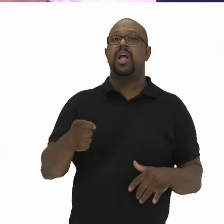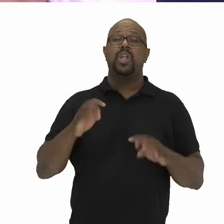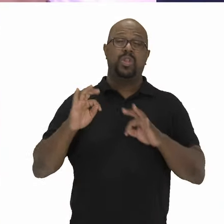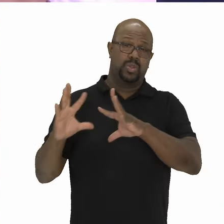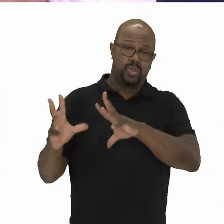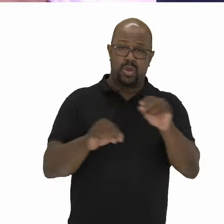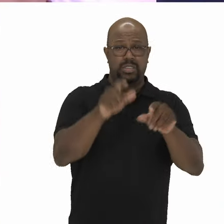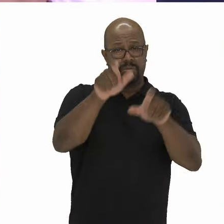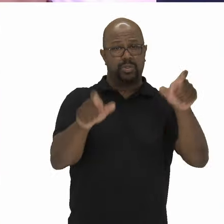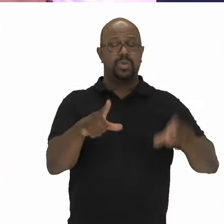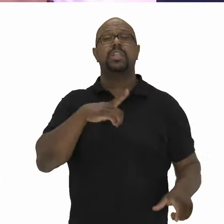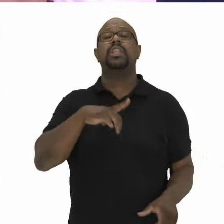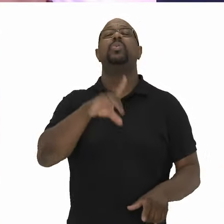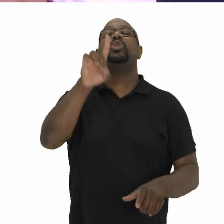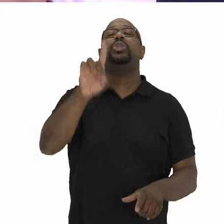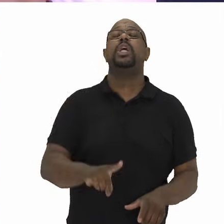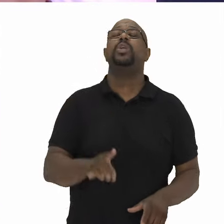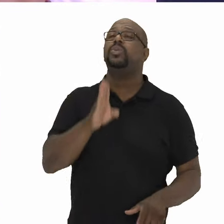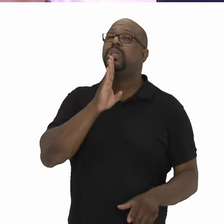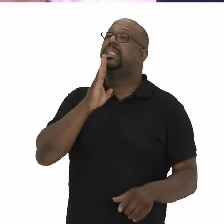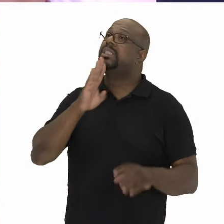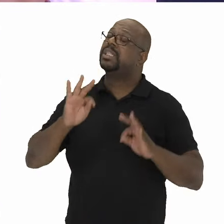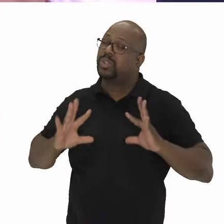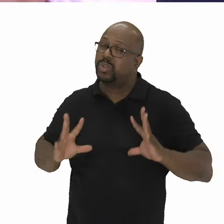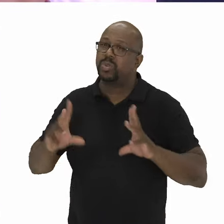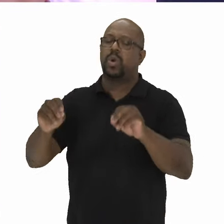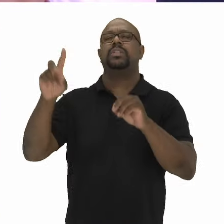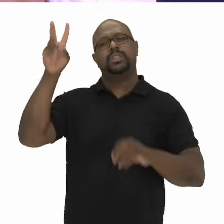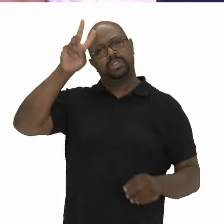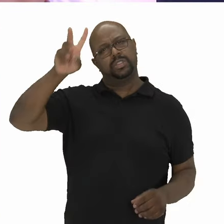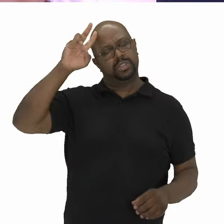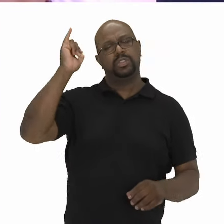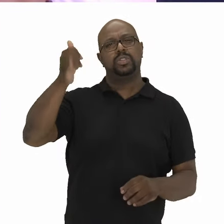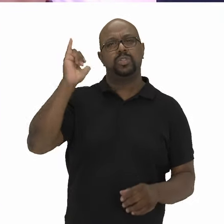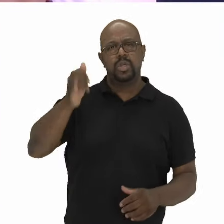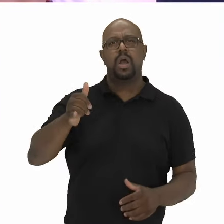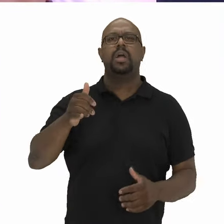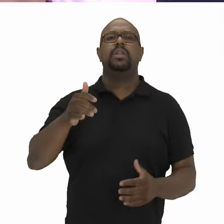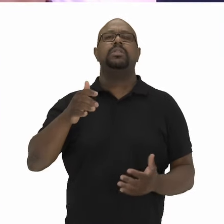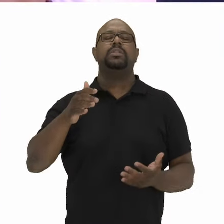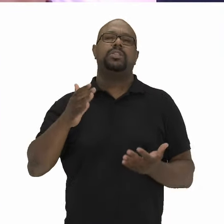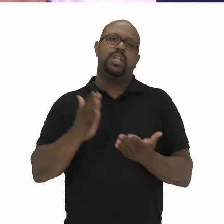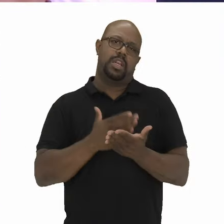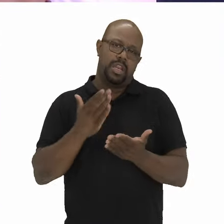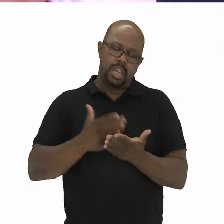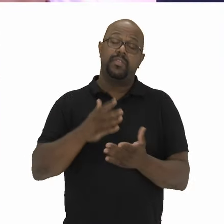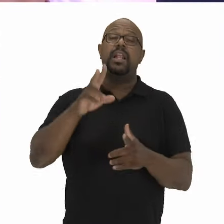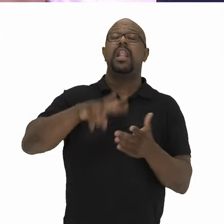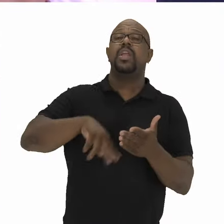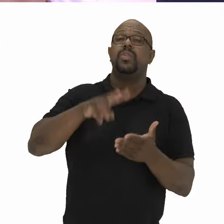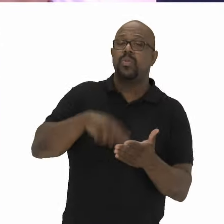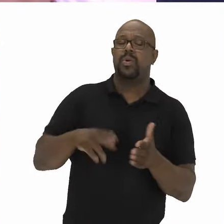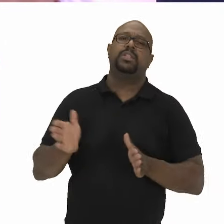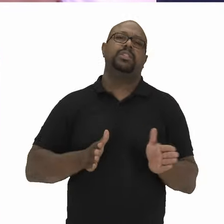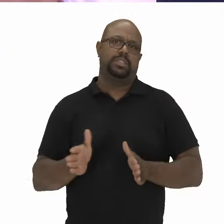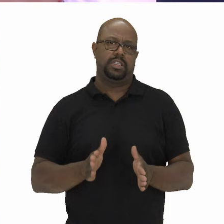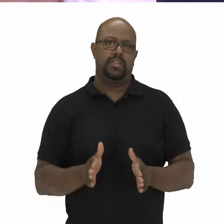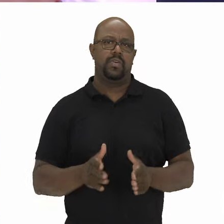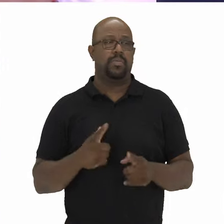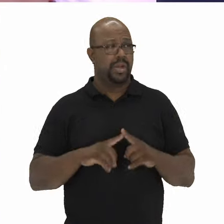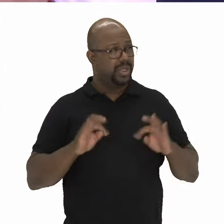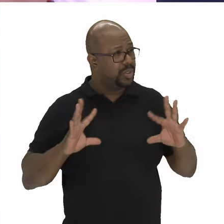chamada todas as pessoas têm direito de conhecer todas as histórias de publicação de livro acessível e leitura